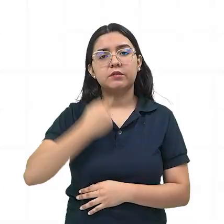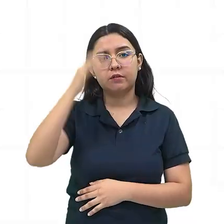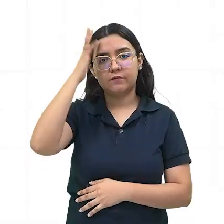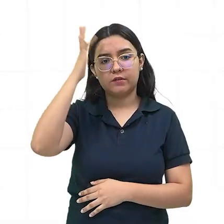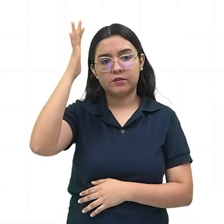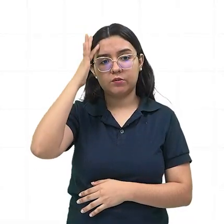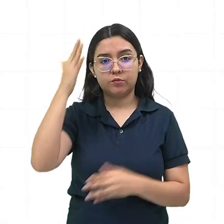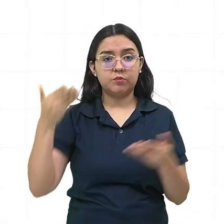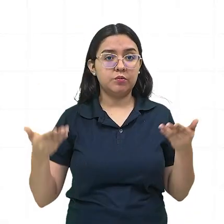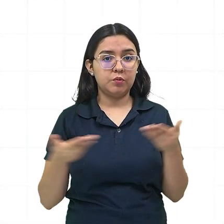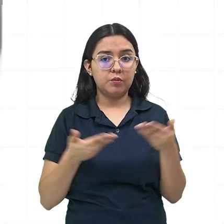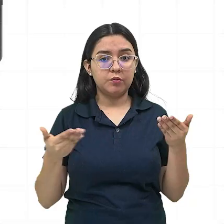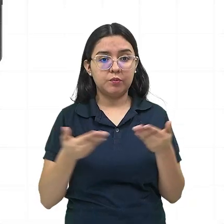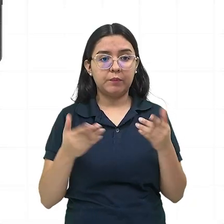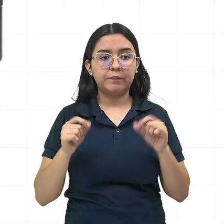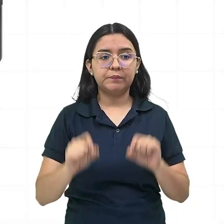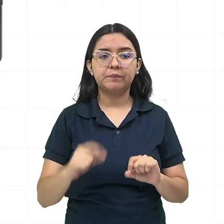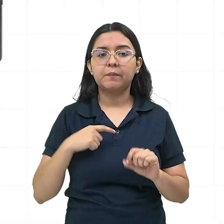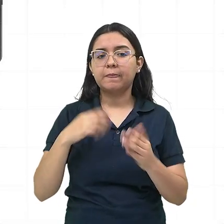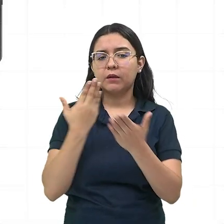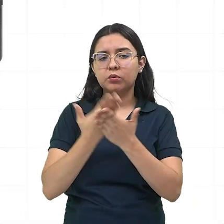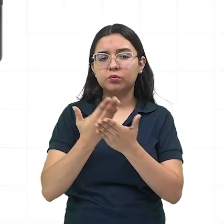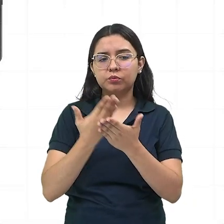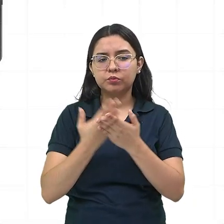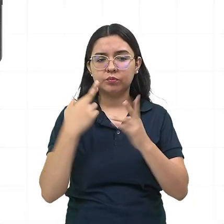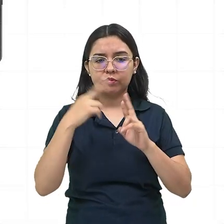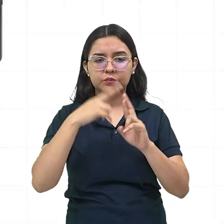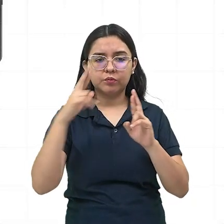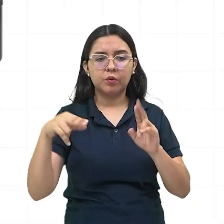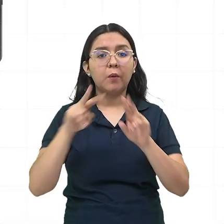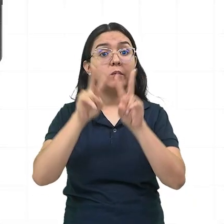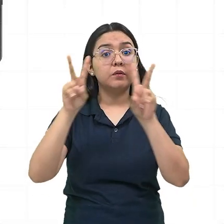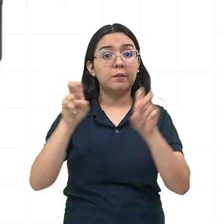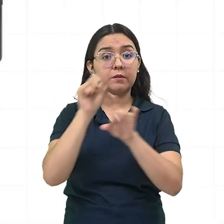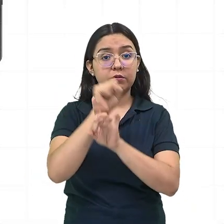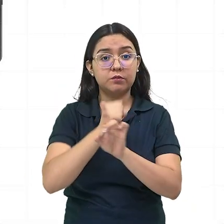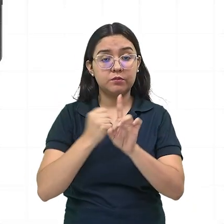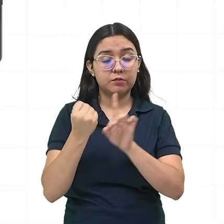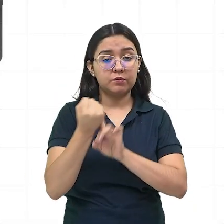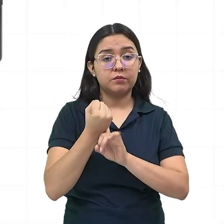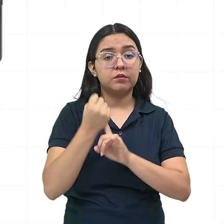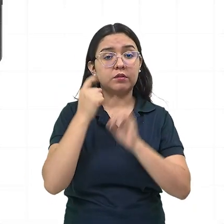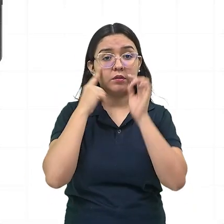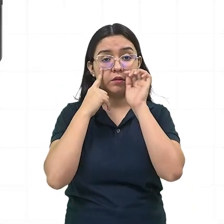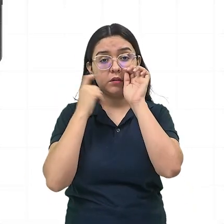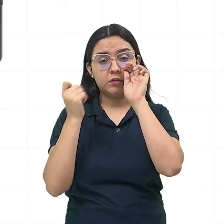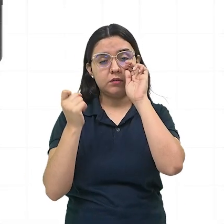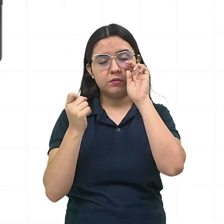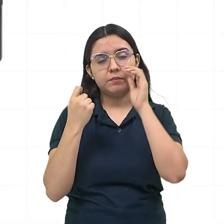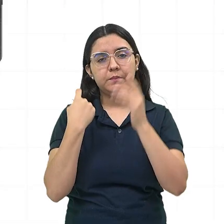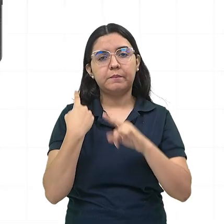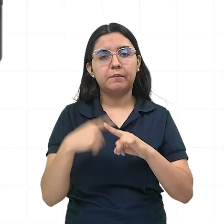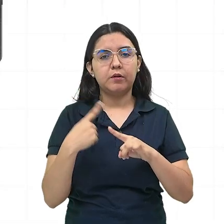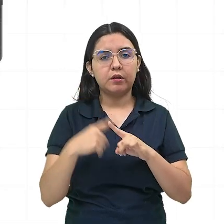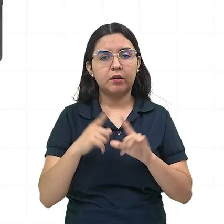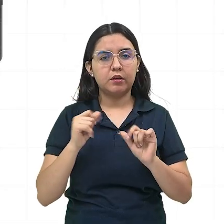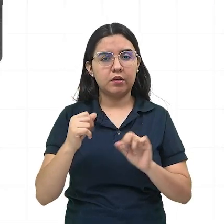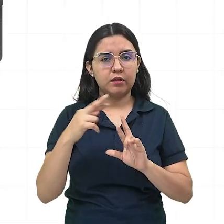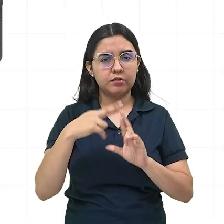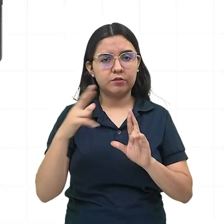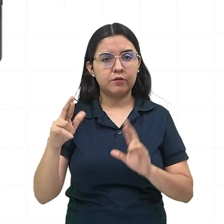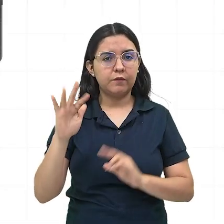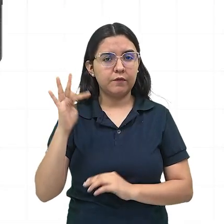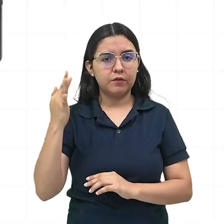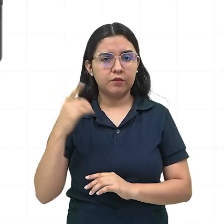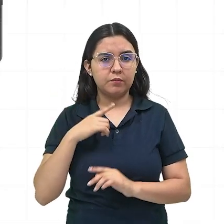hoje. O estudo da religião como tema sociológico é bem interessante porque a religião é um fenômeno